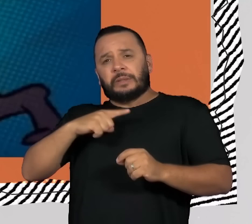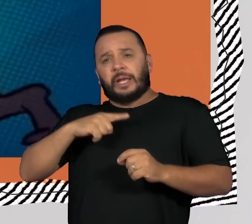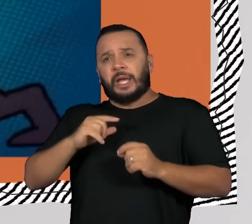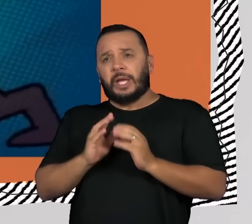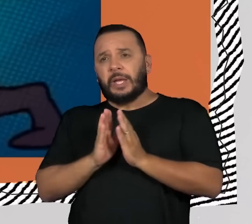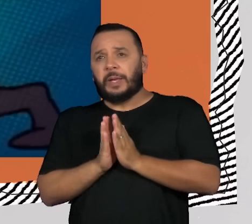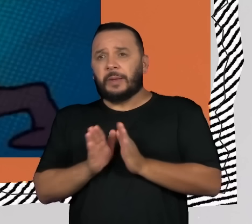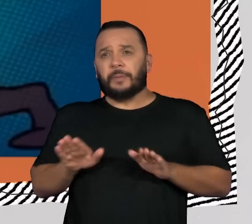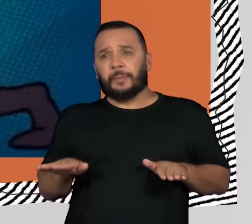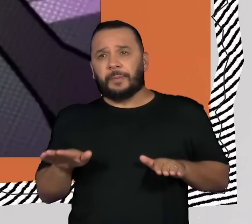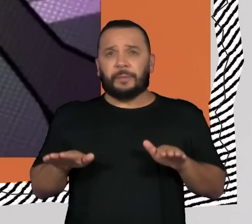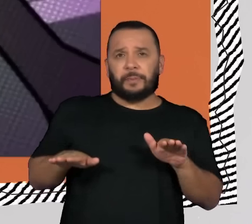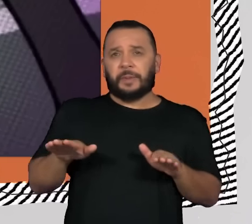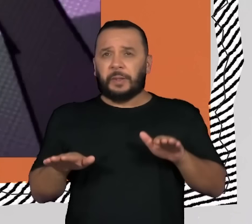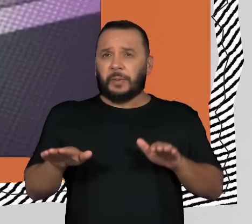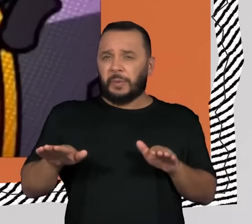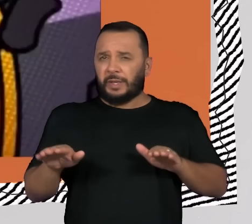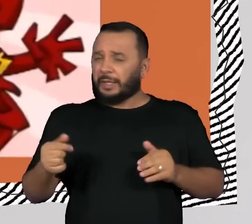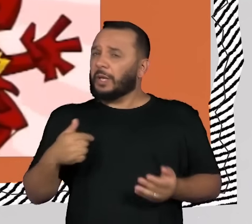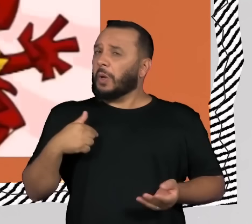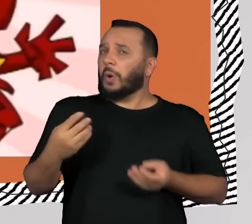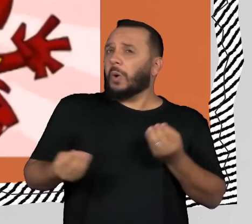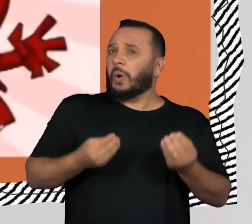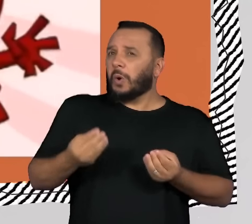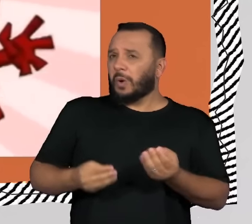Segundos depois, na sala de justiça.